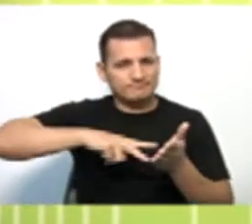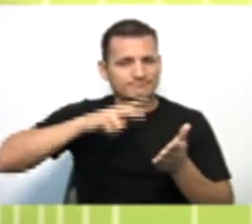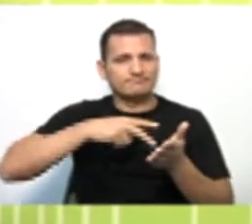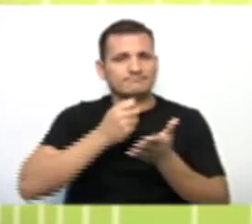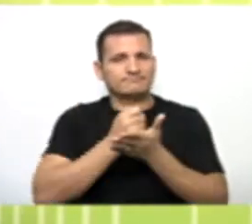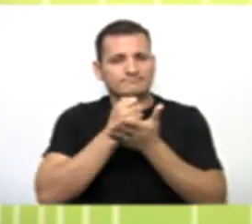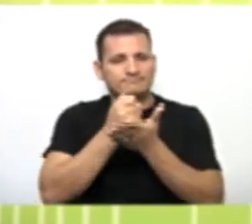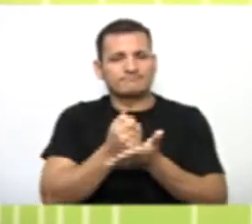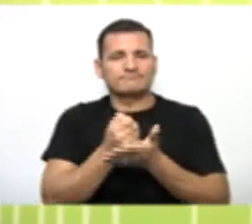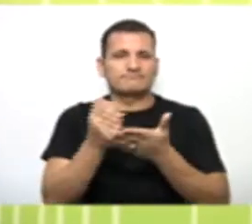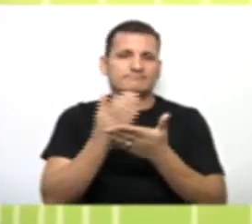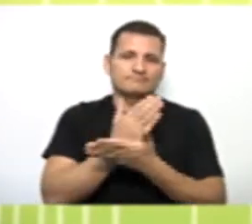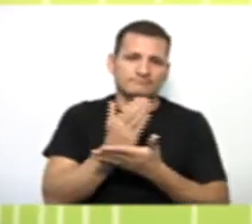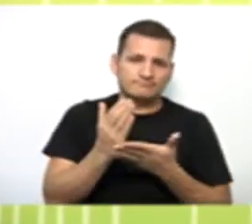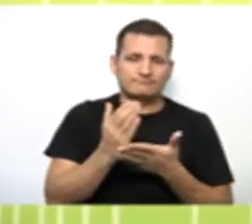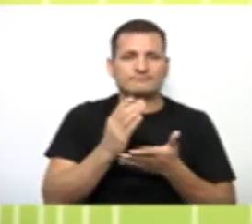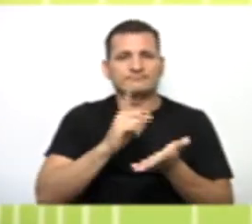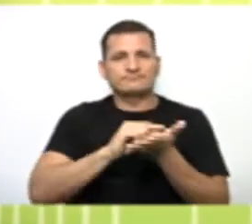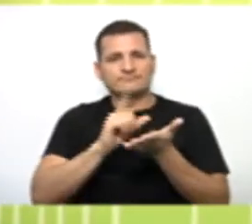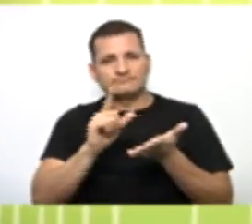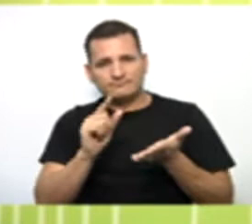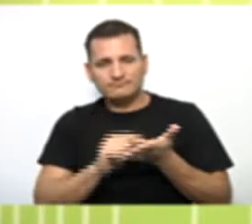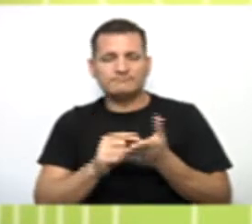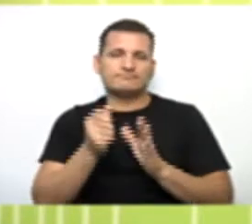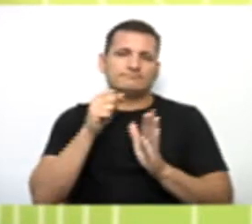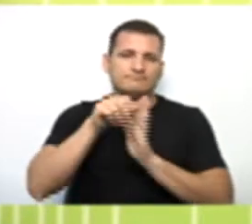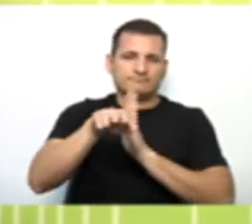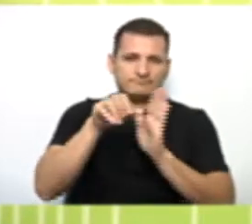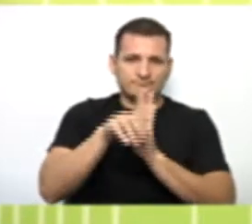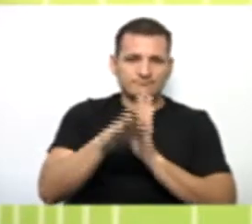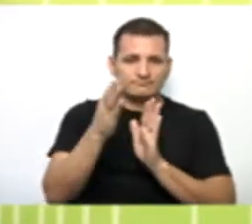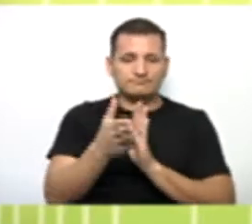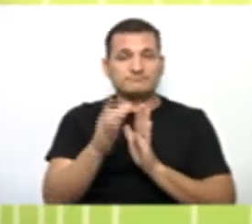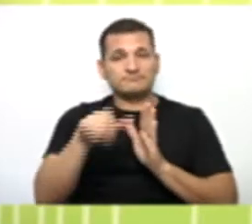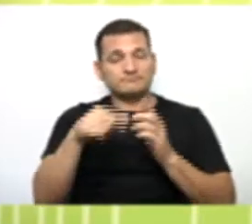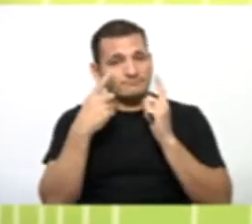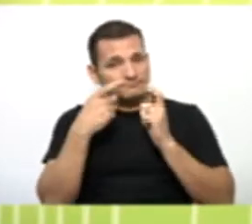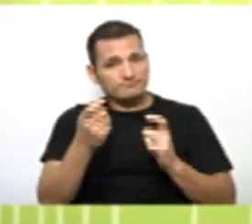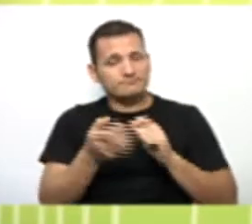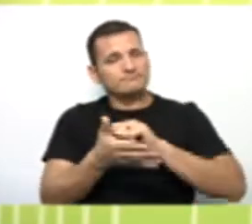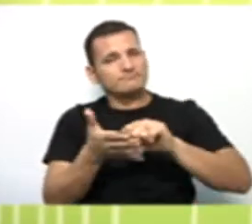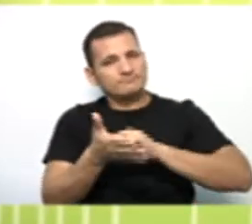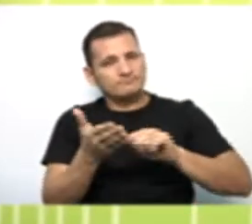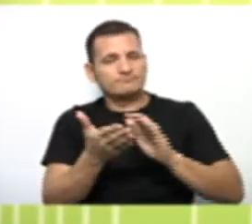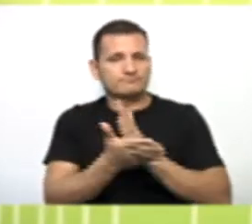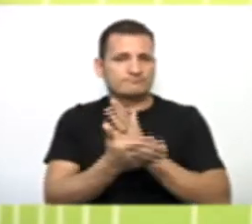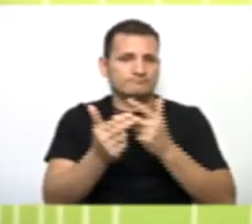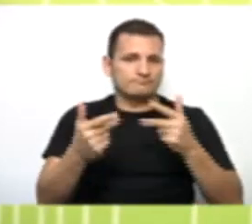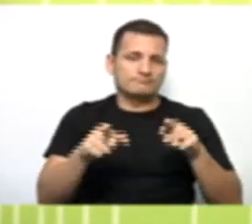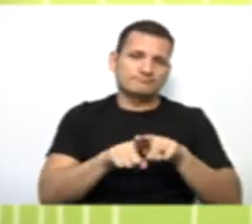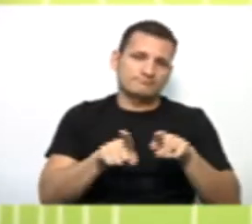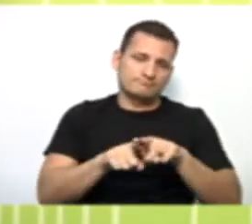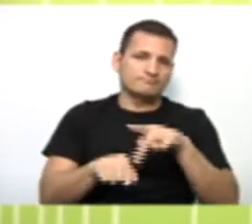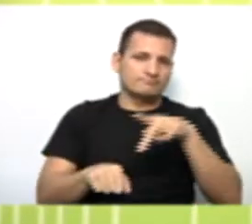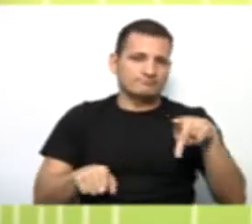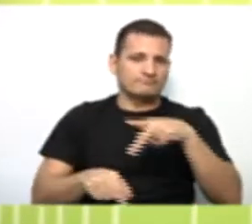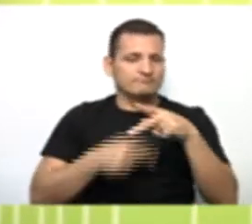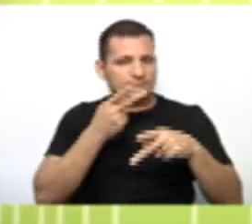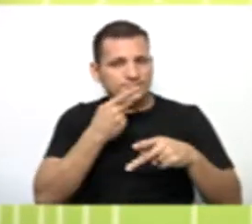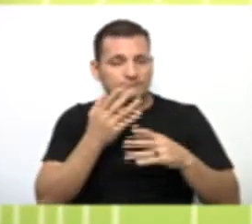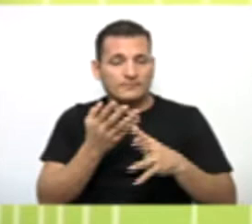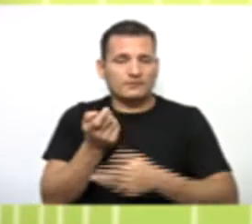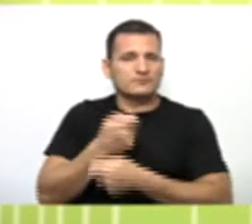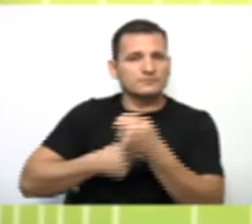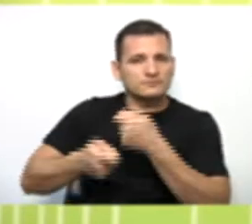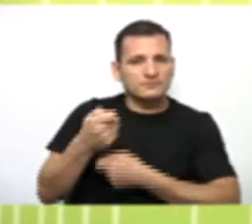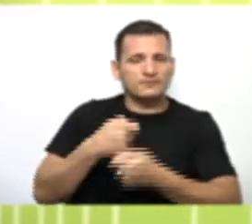apoio, alguns arquivos, ou artigos que foram enviados também, é interessante anotar algumas coisinhas que o professor fala. Na negociação também, nós